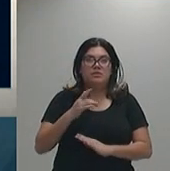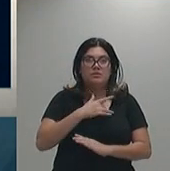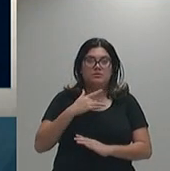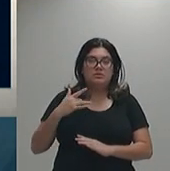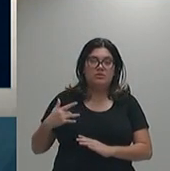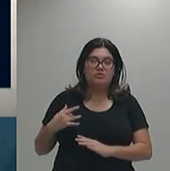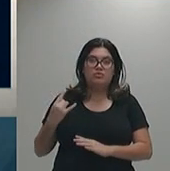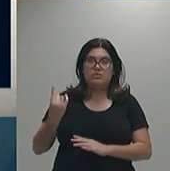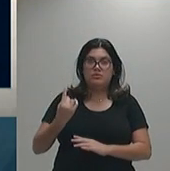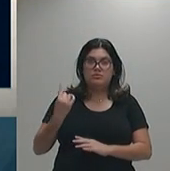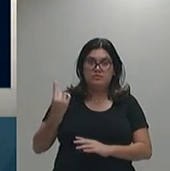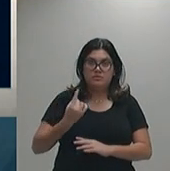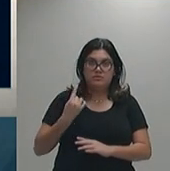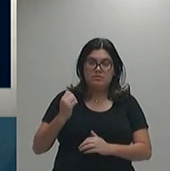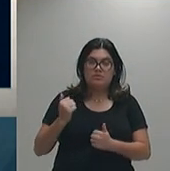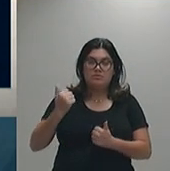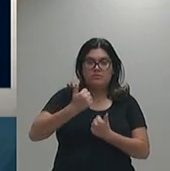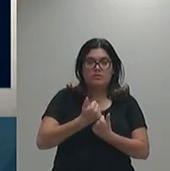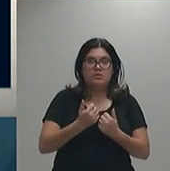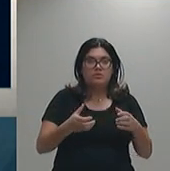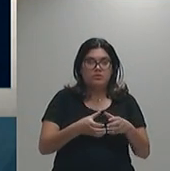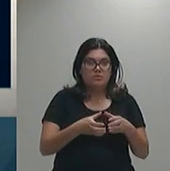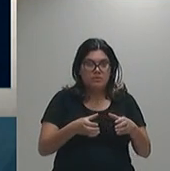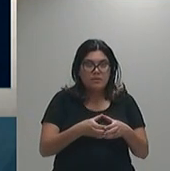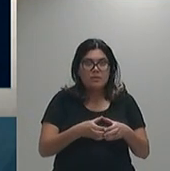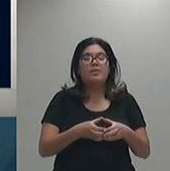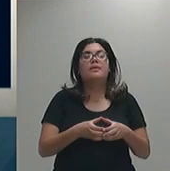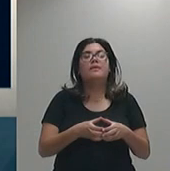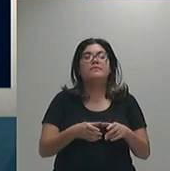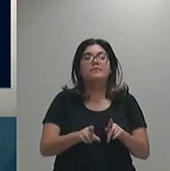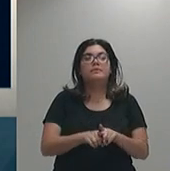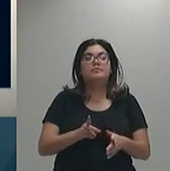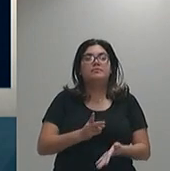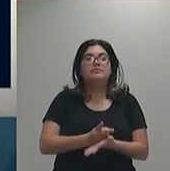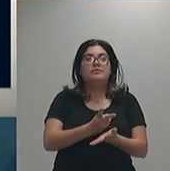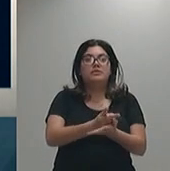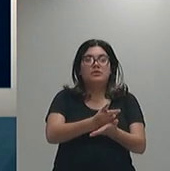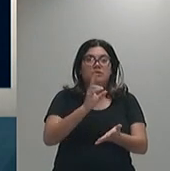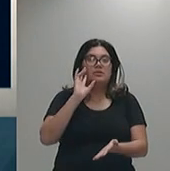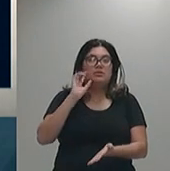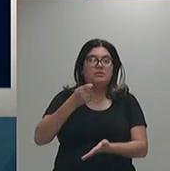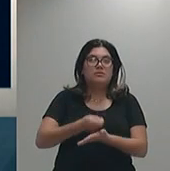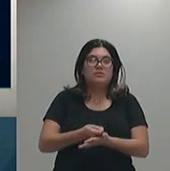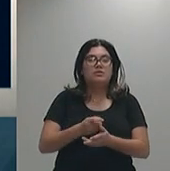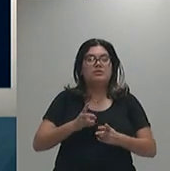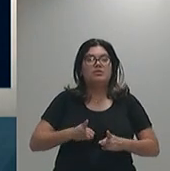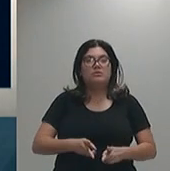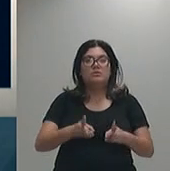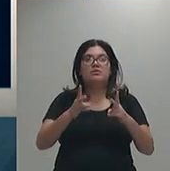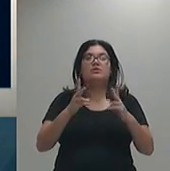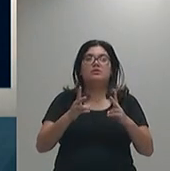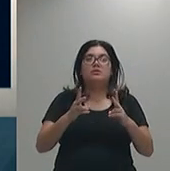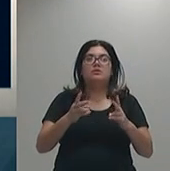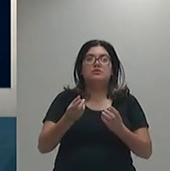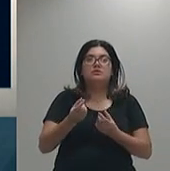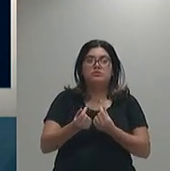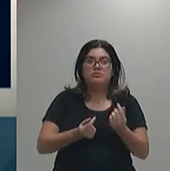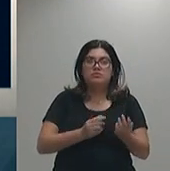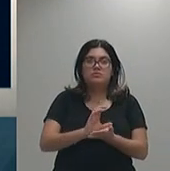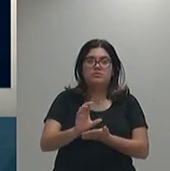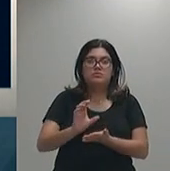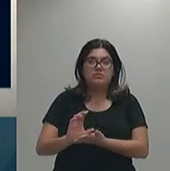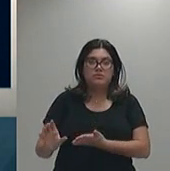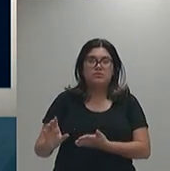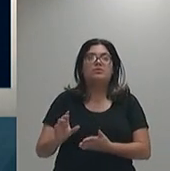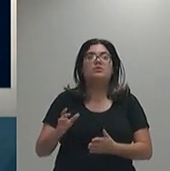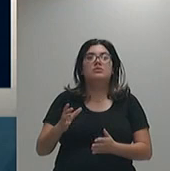substitutivo do coletivo instinto mantendo contudo a determinação de continuidade de cobertura financeira do tratamento médico